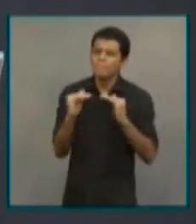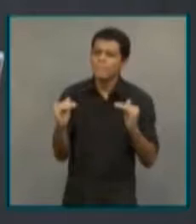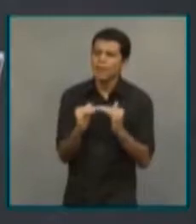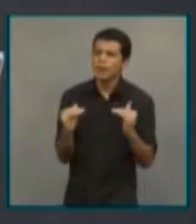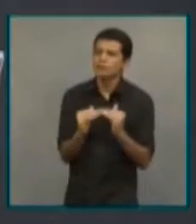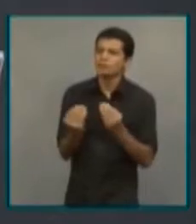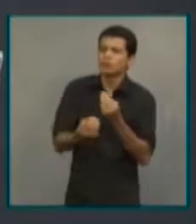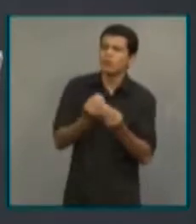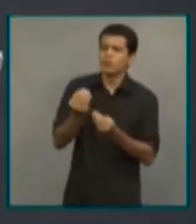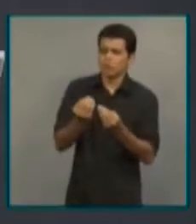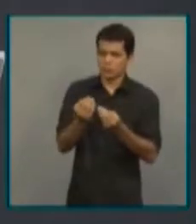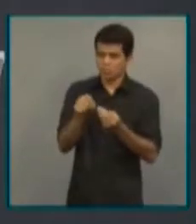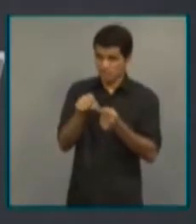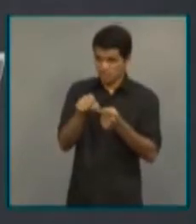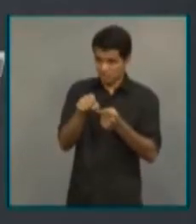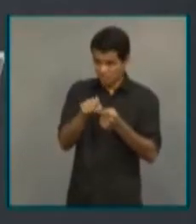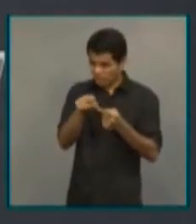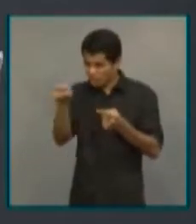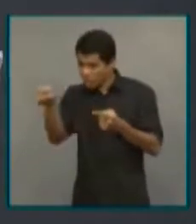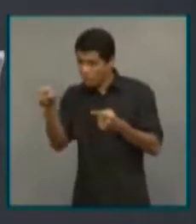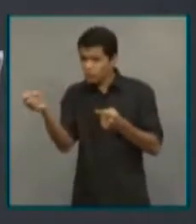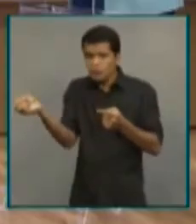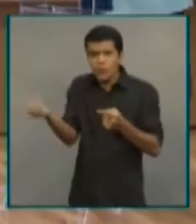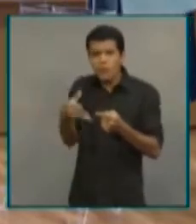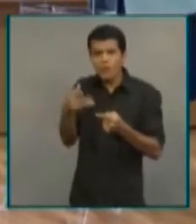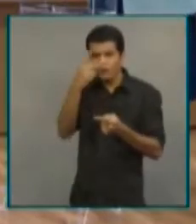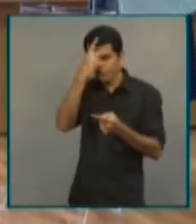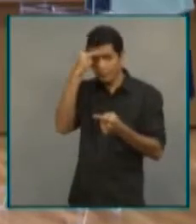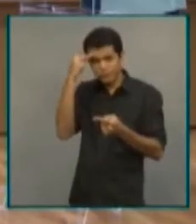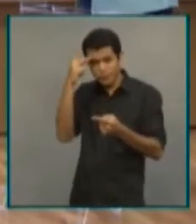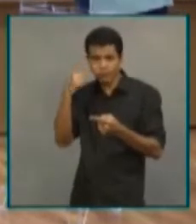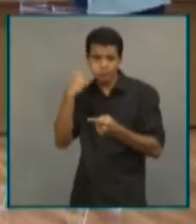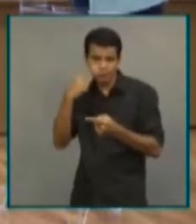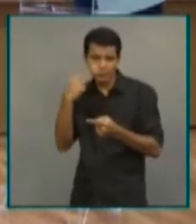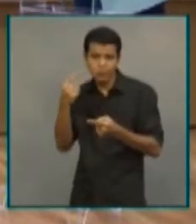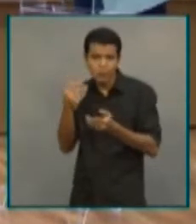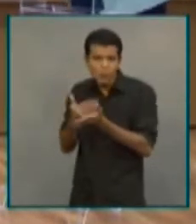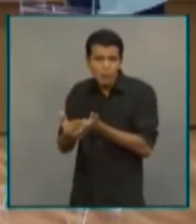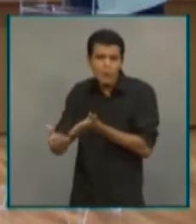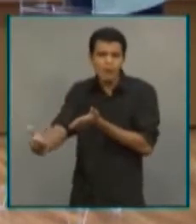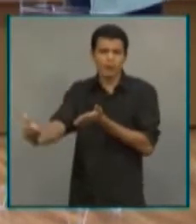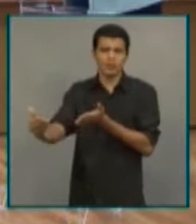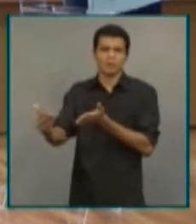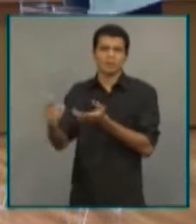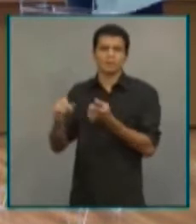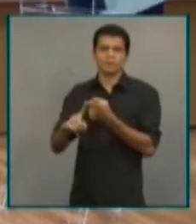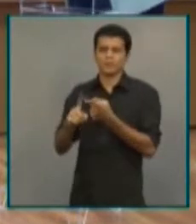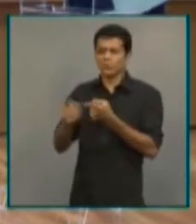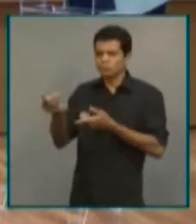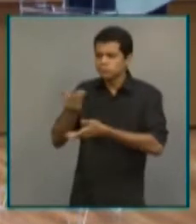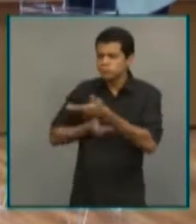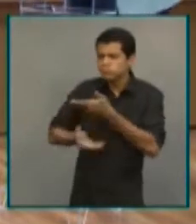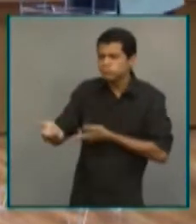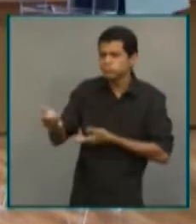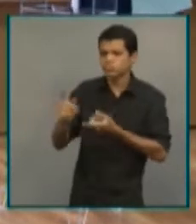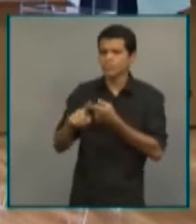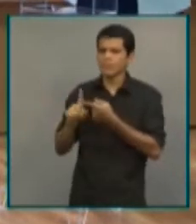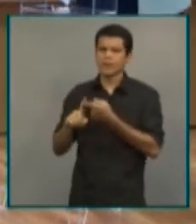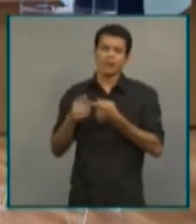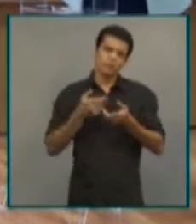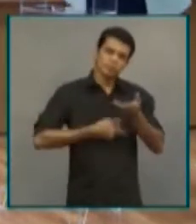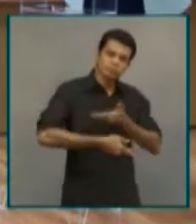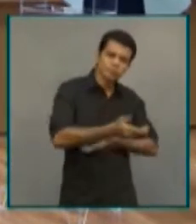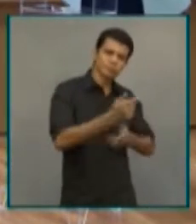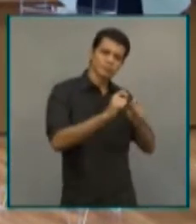não apenas piso ético, mas o piso legal, estabelecendo um diálogo junto com a Assembleia para